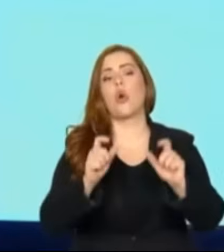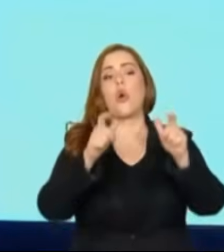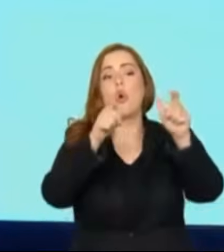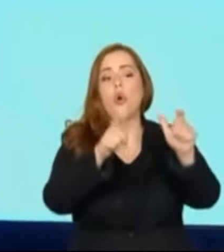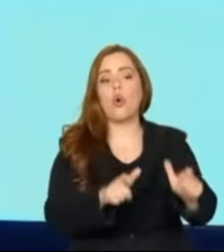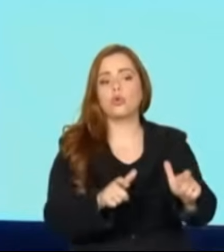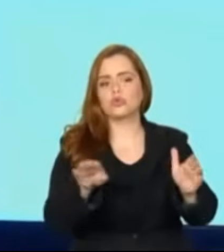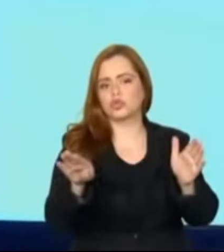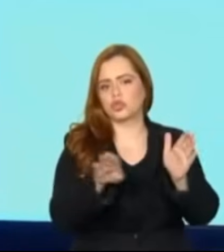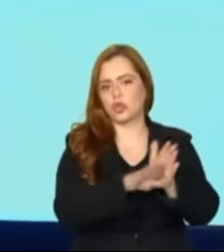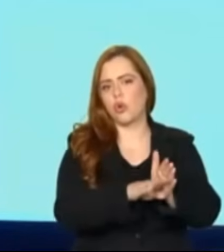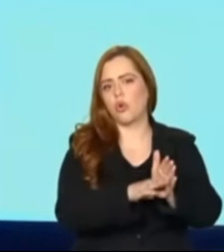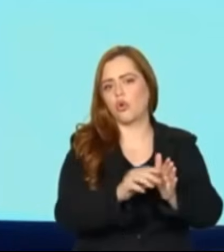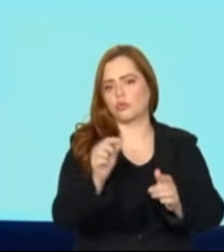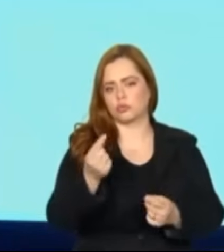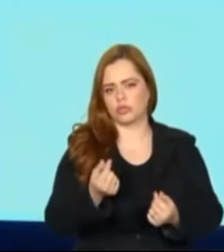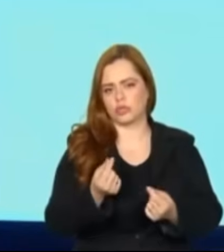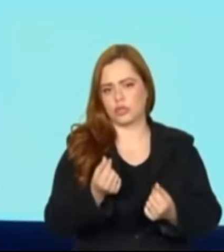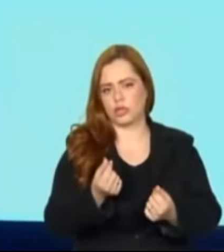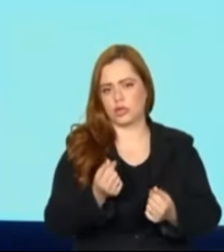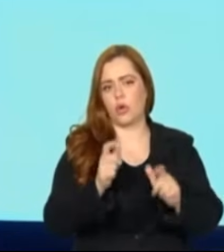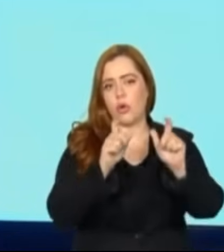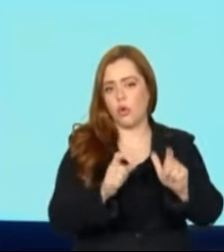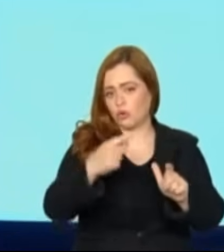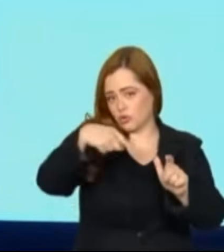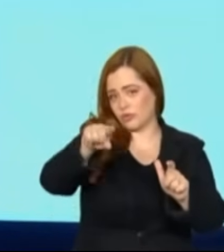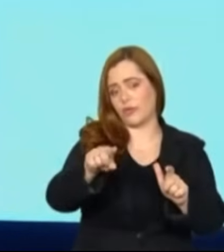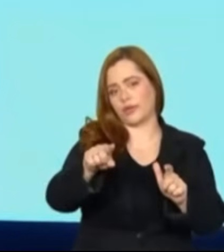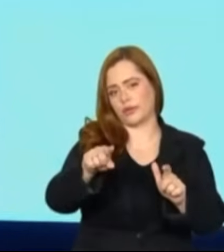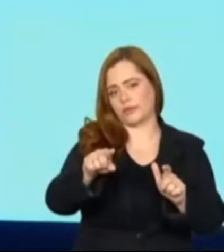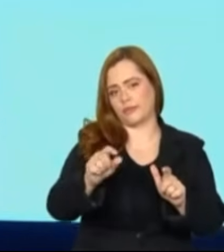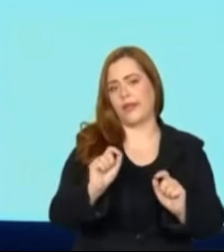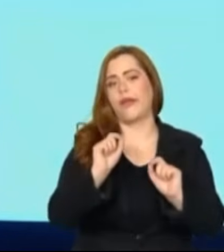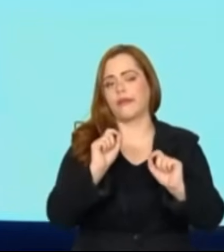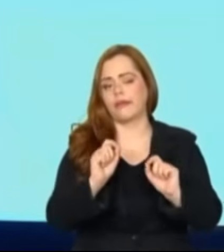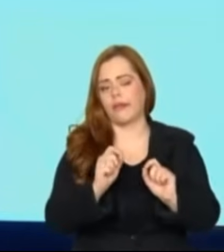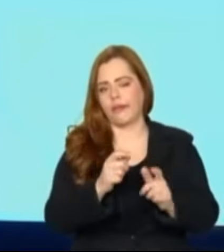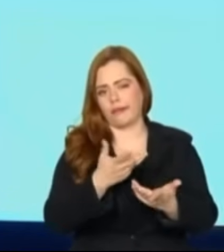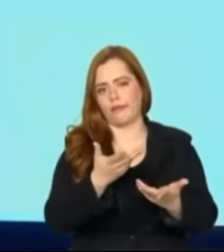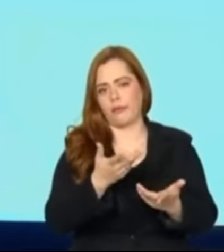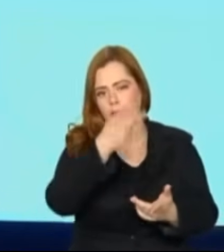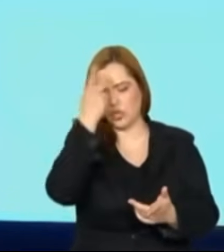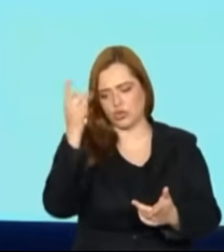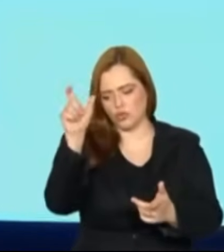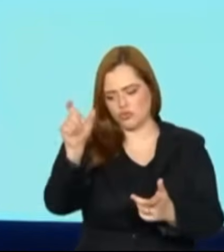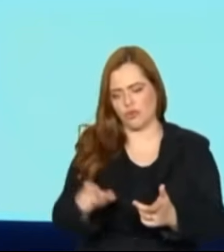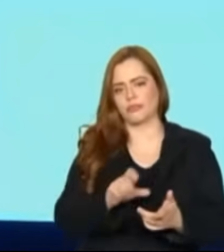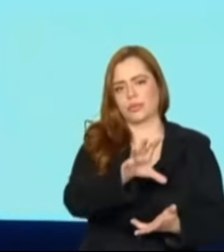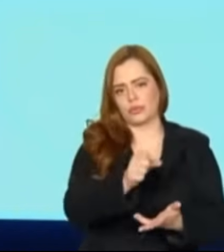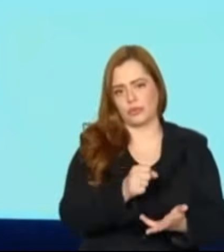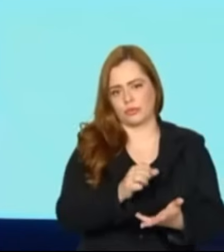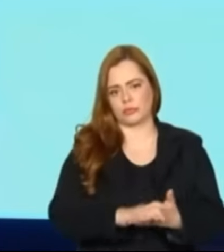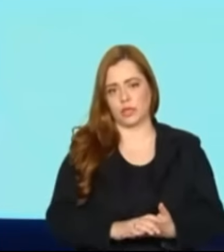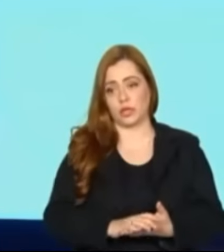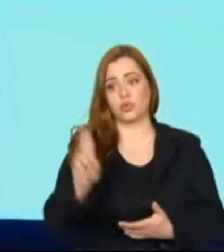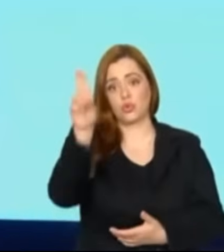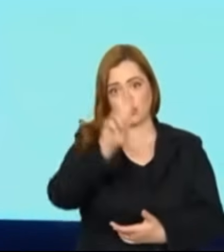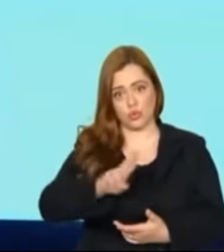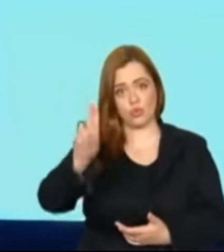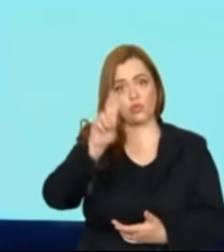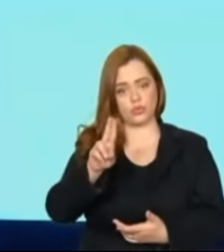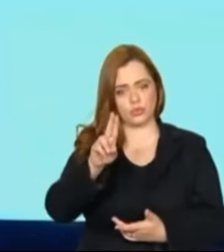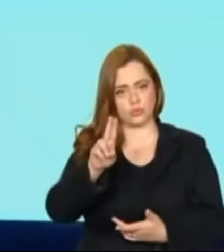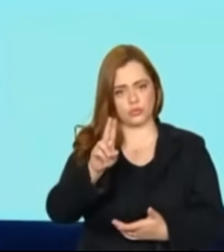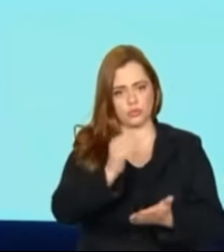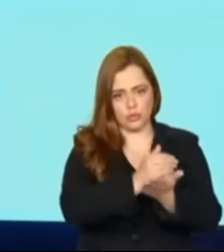veio, como veio e para onde foi. E se houve na origem, no uso, no destino,